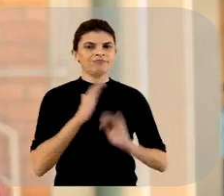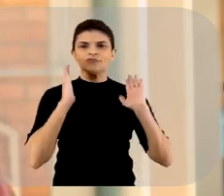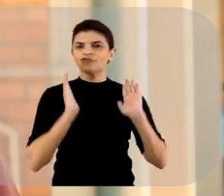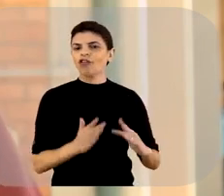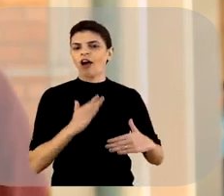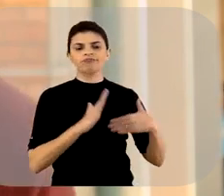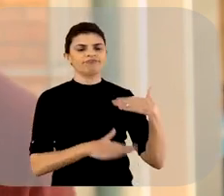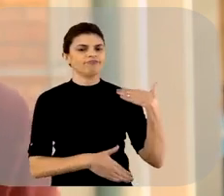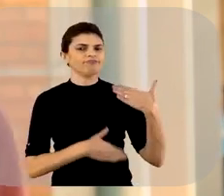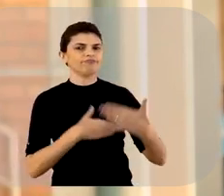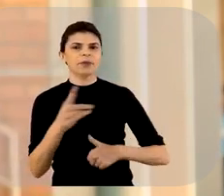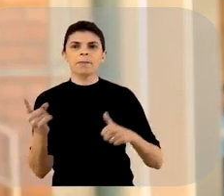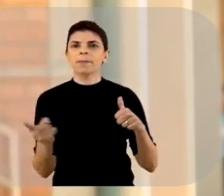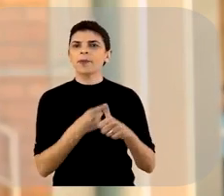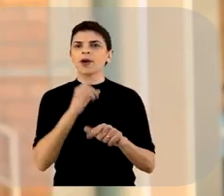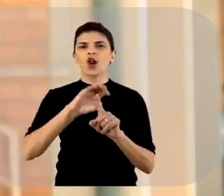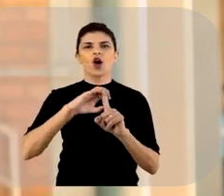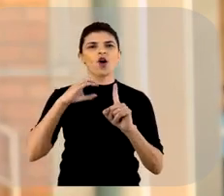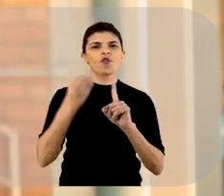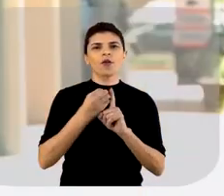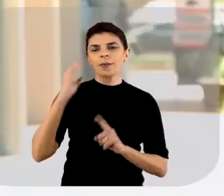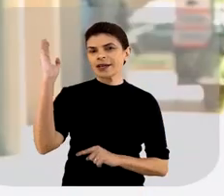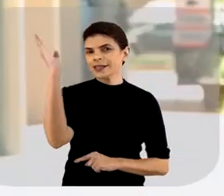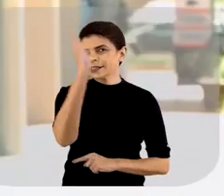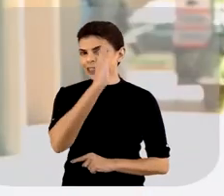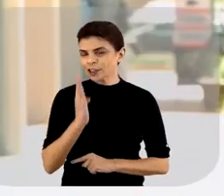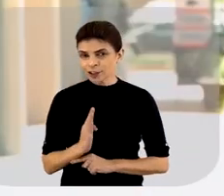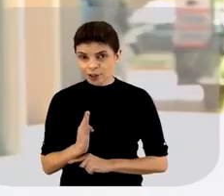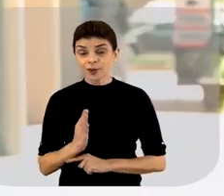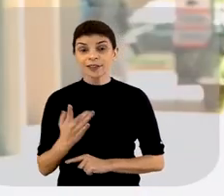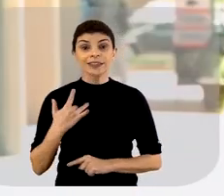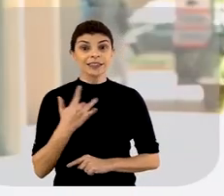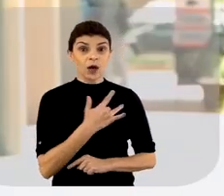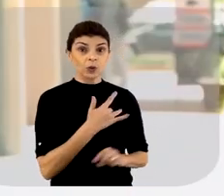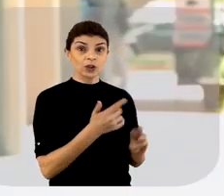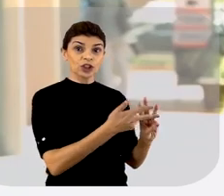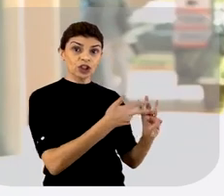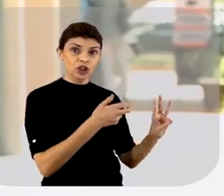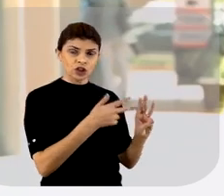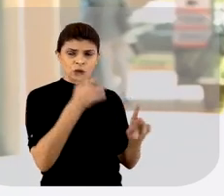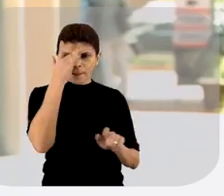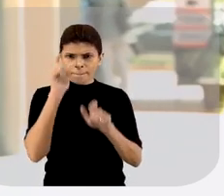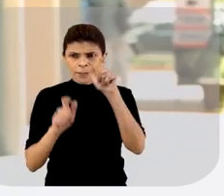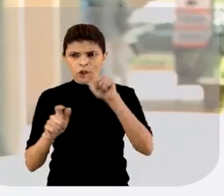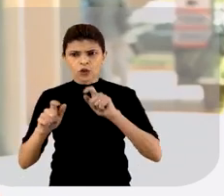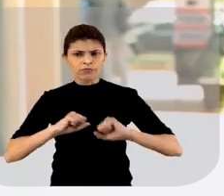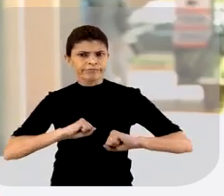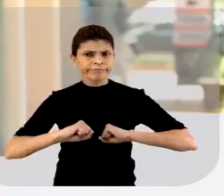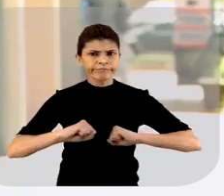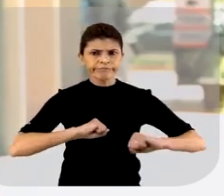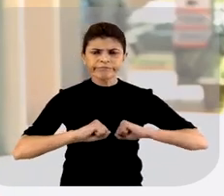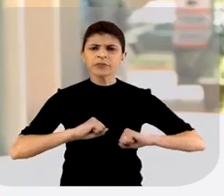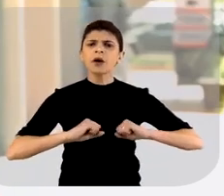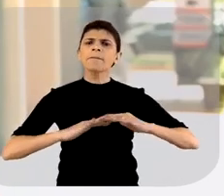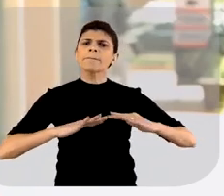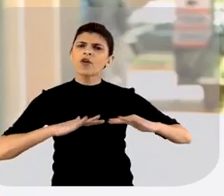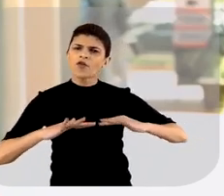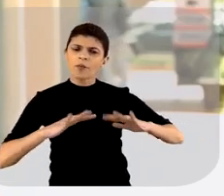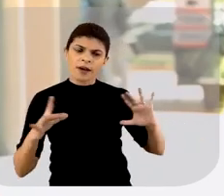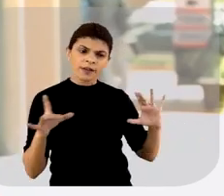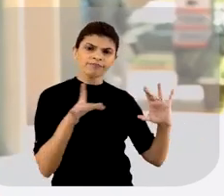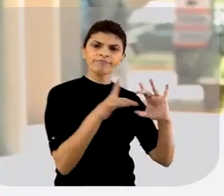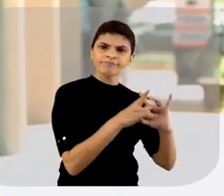uma primeira Conferência Nacional de Saúde Indígena, né? Alguns militantes desse movimento tinham interface com a questão